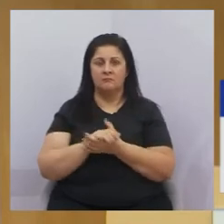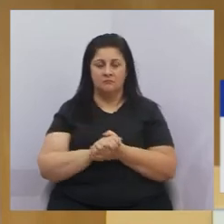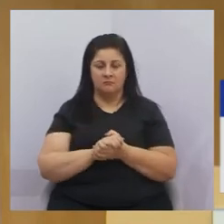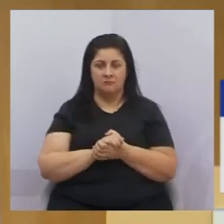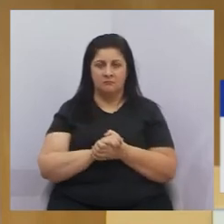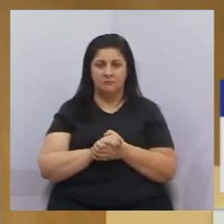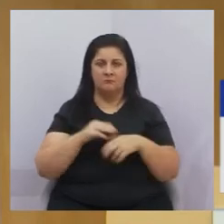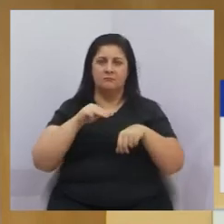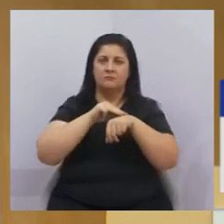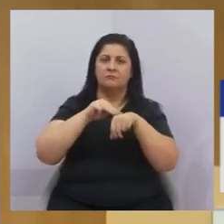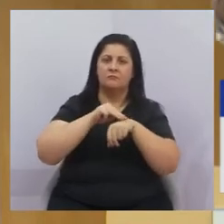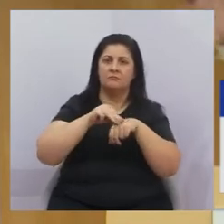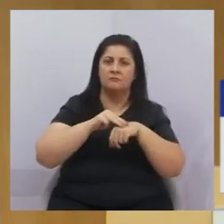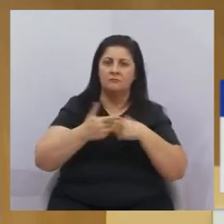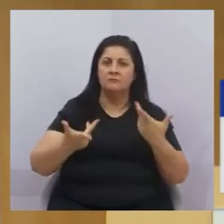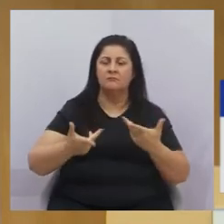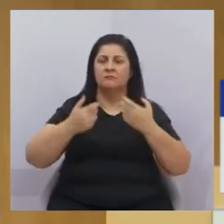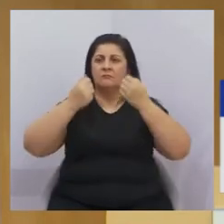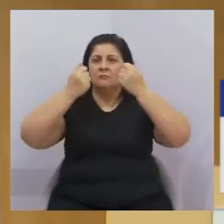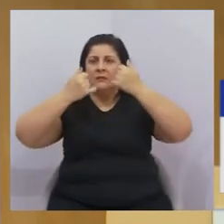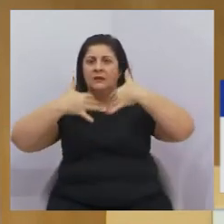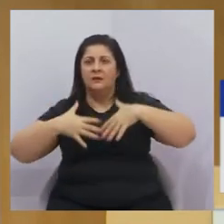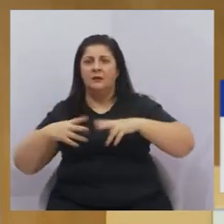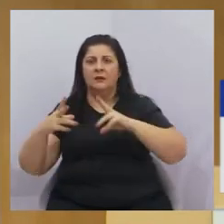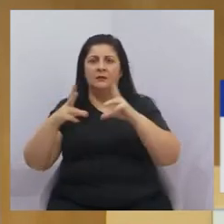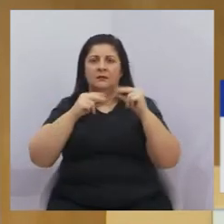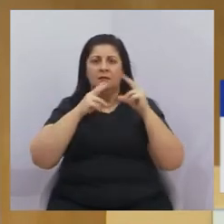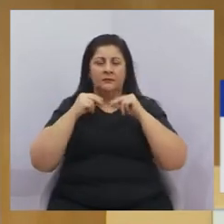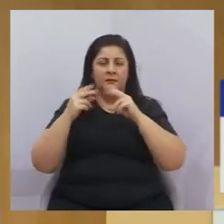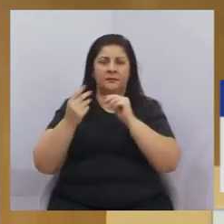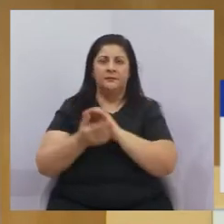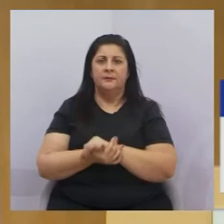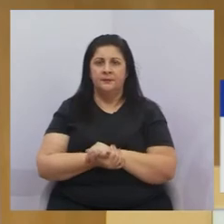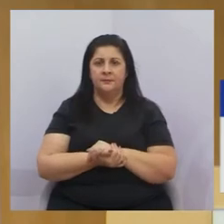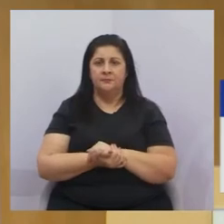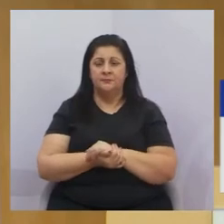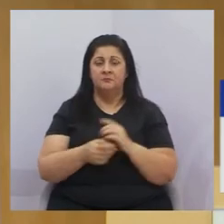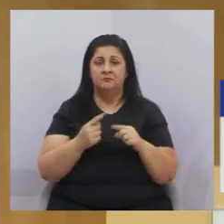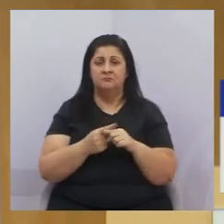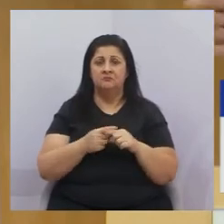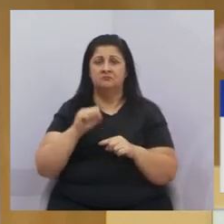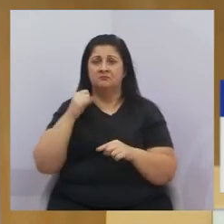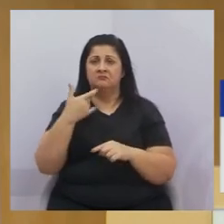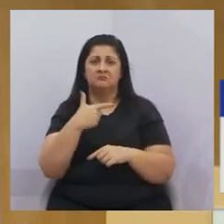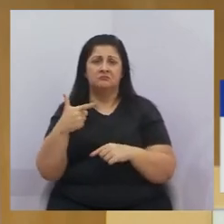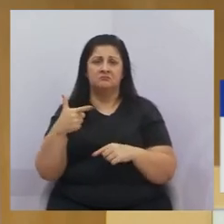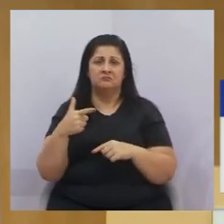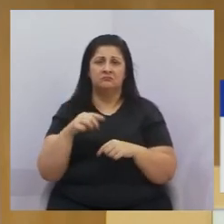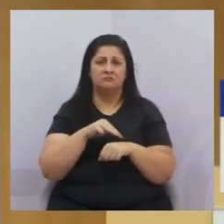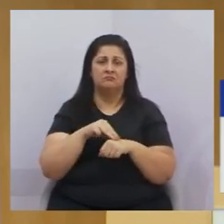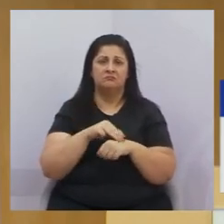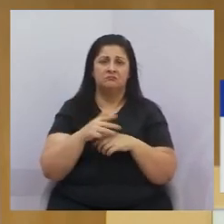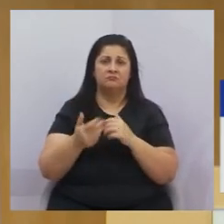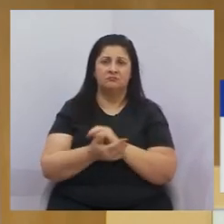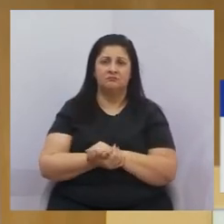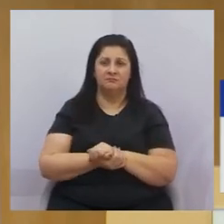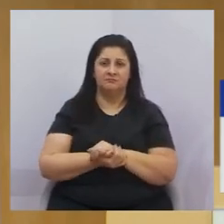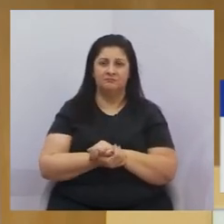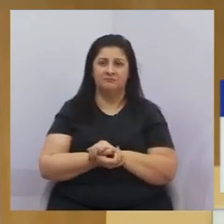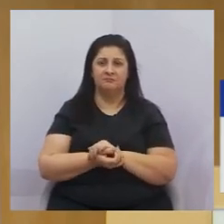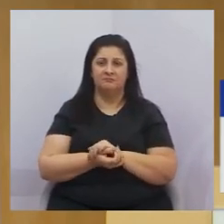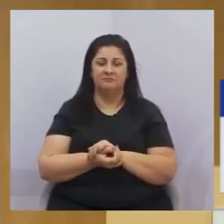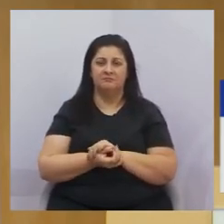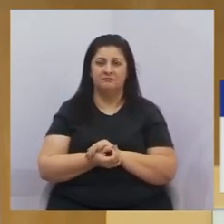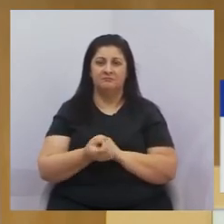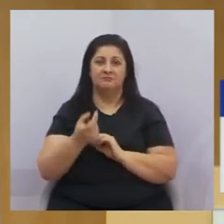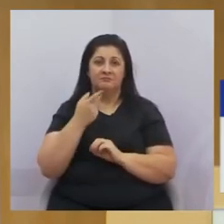para discutir, fomentar essa política, porque, se a gente não fazer isso, o que vai ser dos negros? E, quando eu